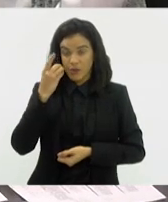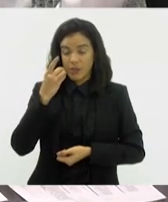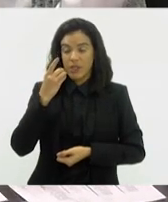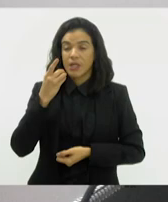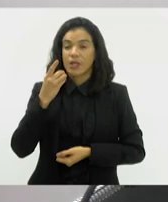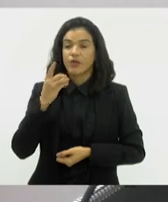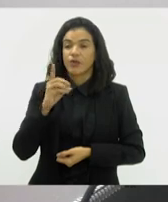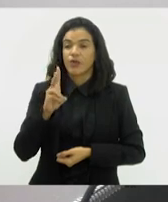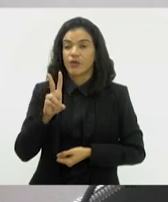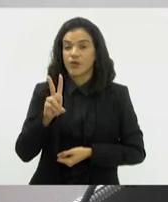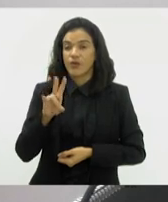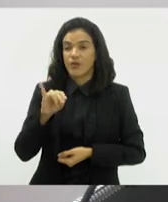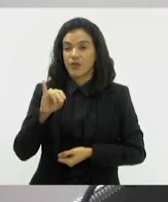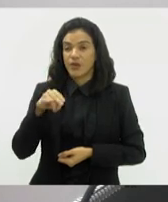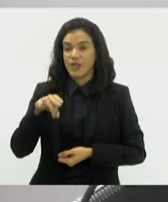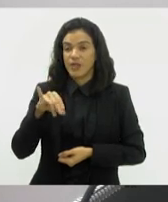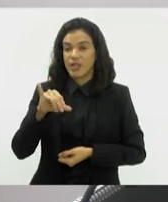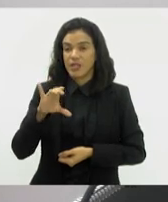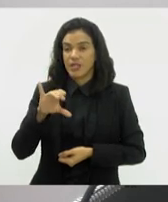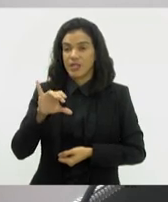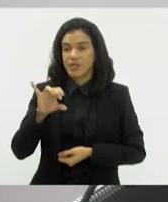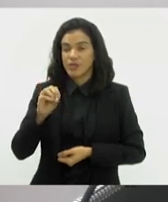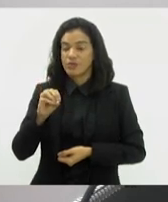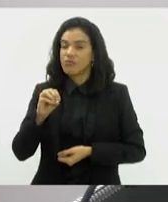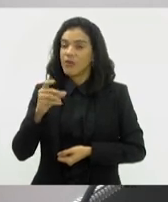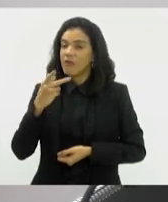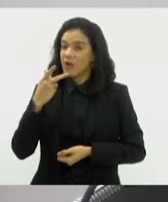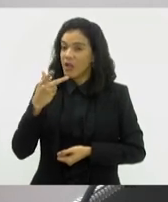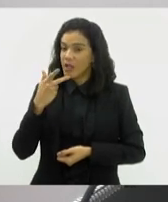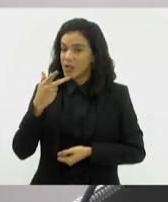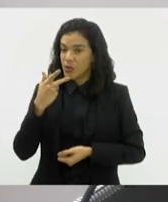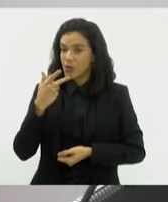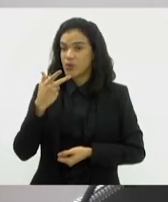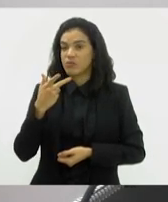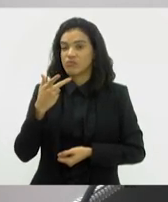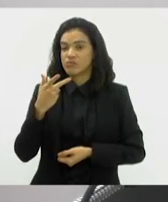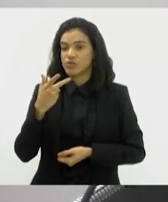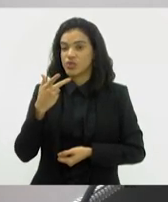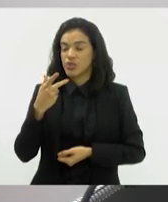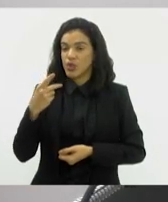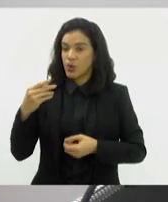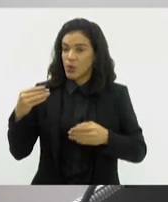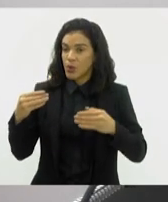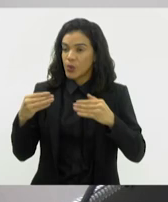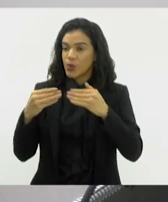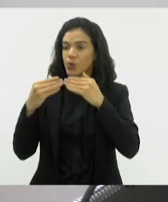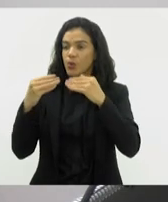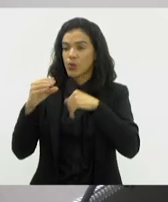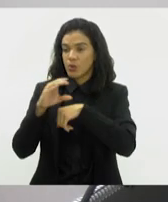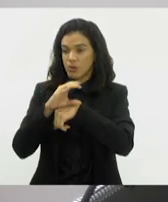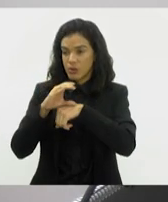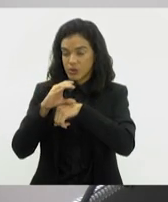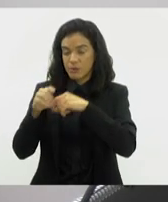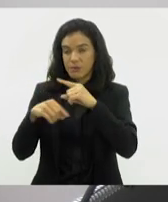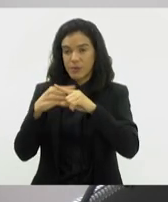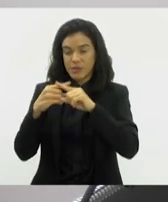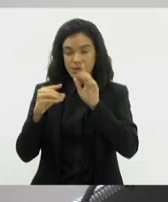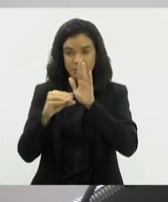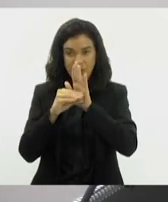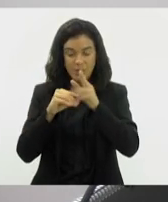Cozzolino está dando constitucionalidade com emendas. Duas emendas, uma emenda